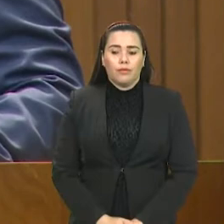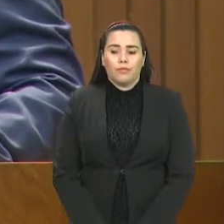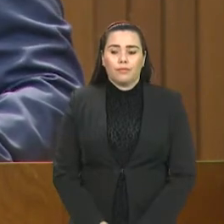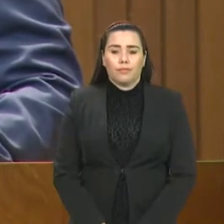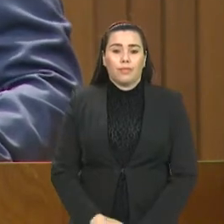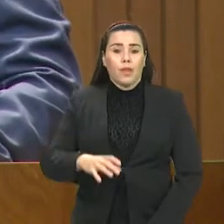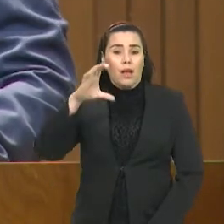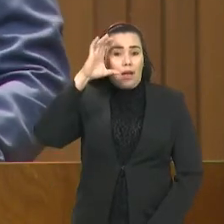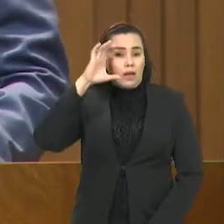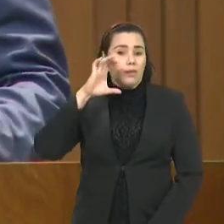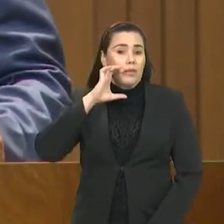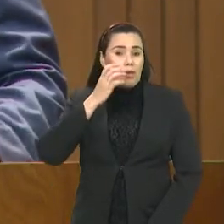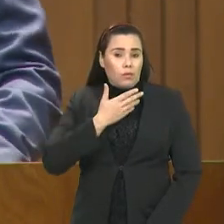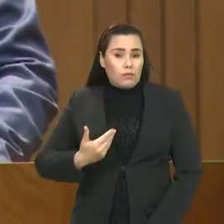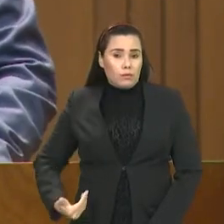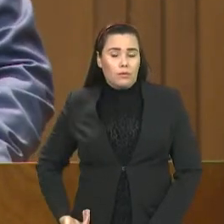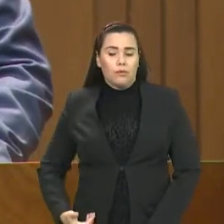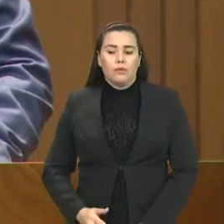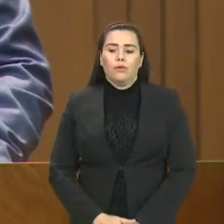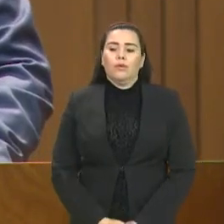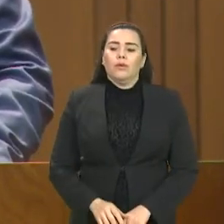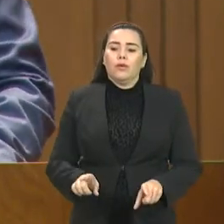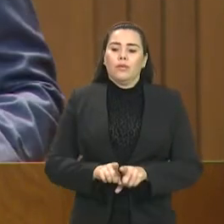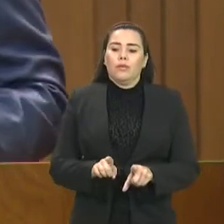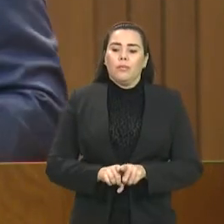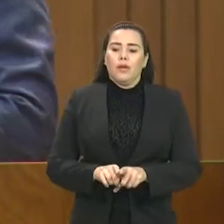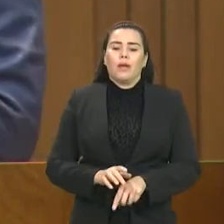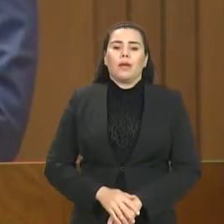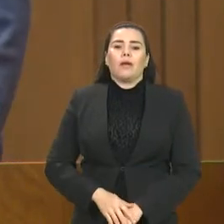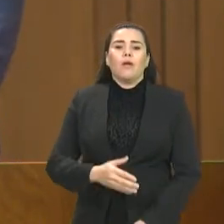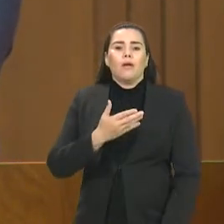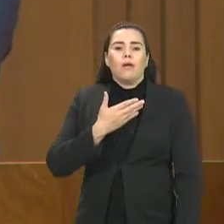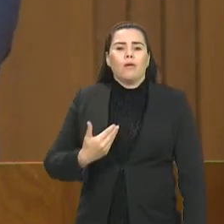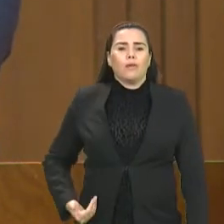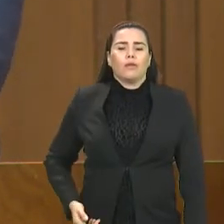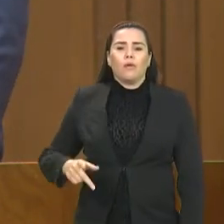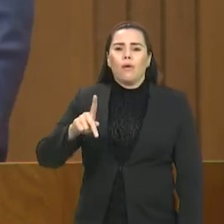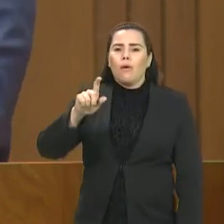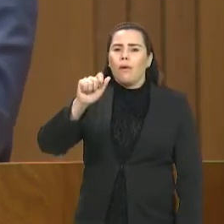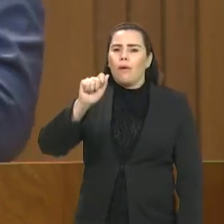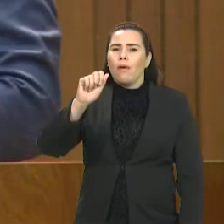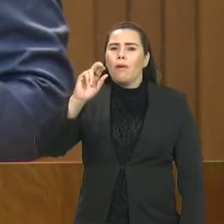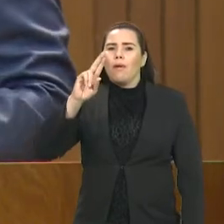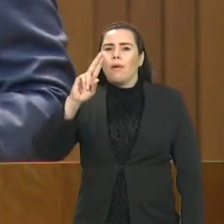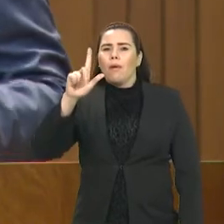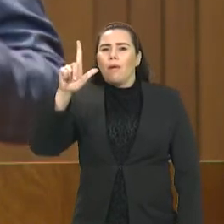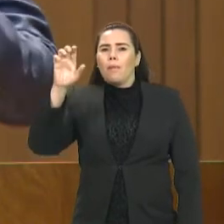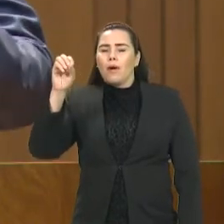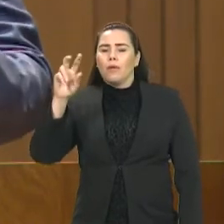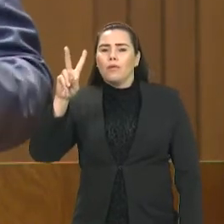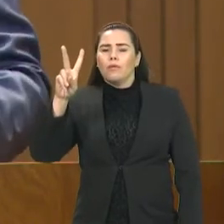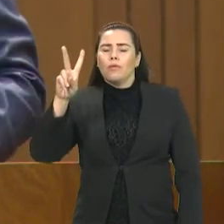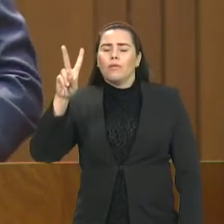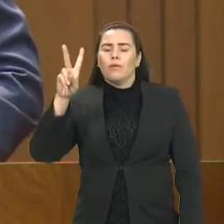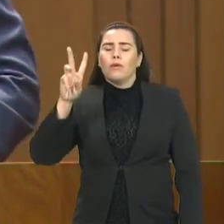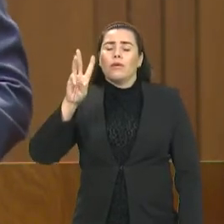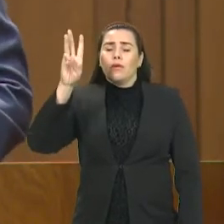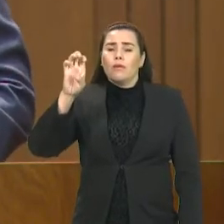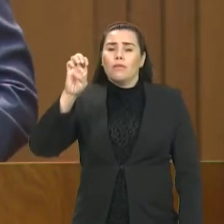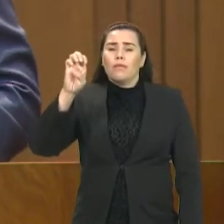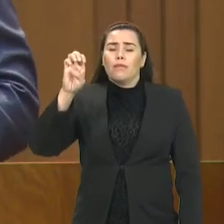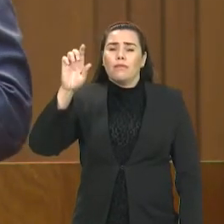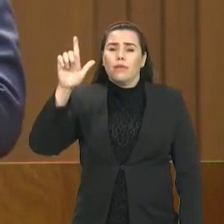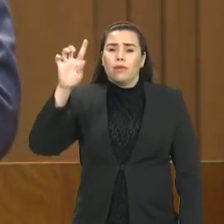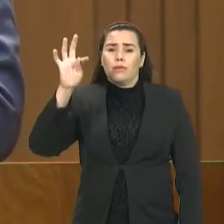Carlos Brandão, o governador Paulo Welter e todos aqueles que estão fazendo essa administração para o desenvolvimento do nosso